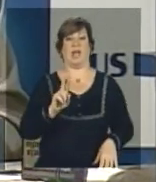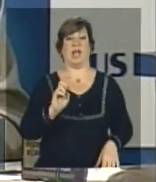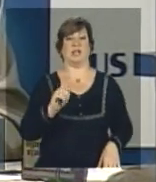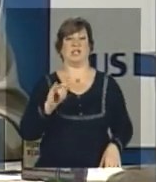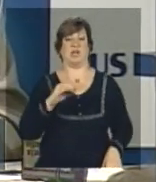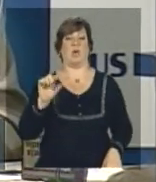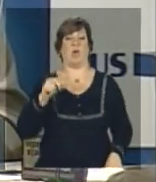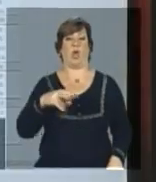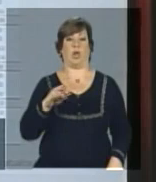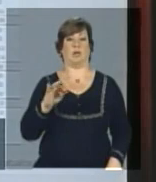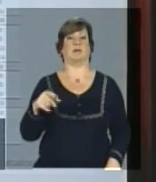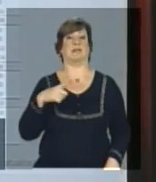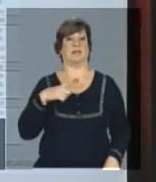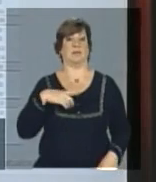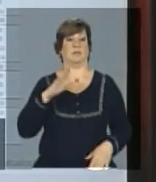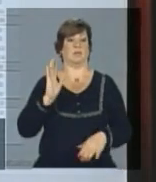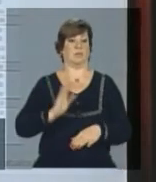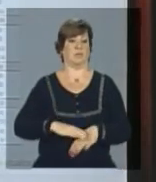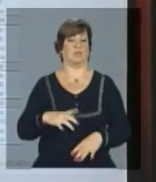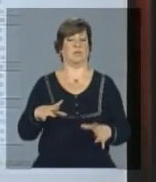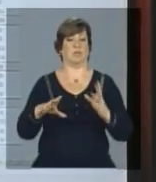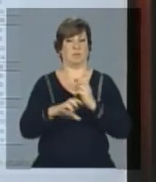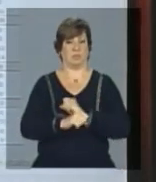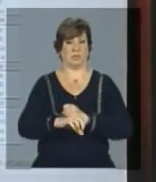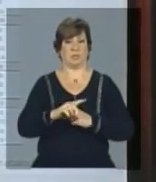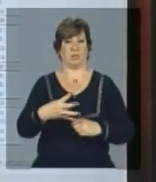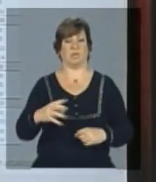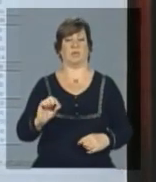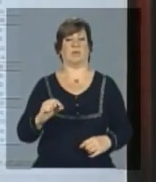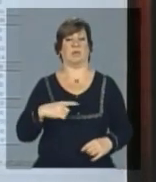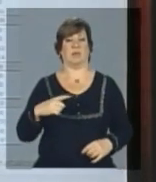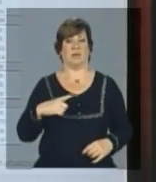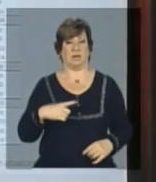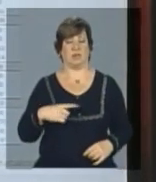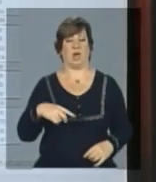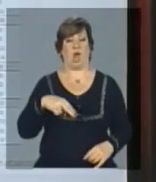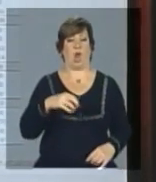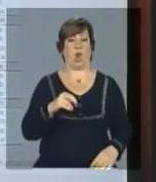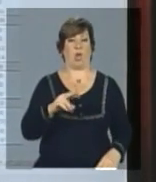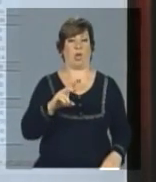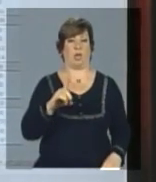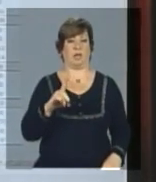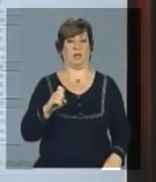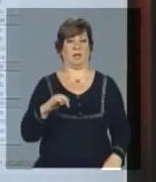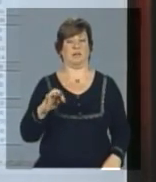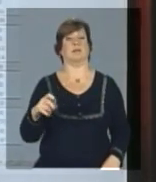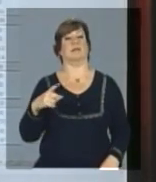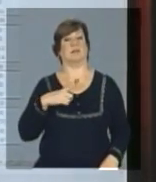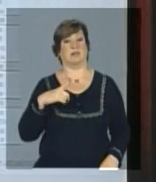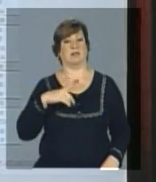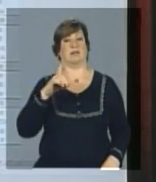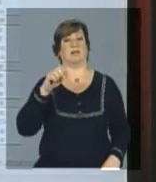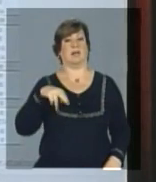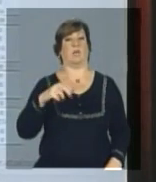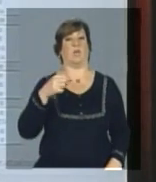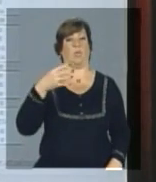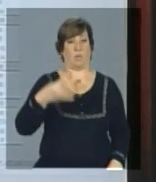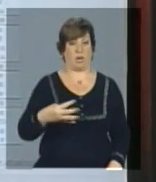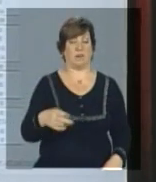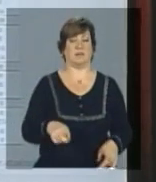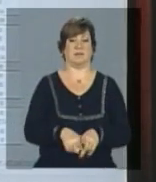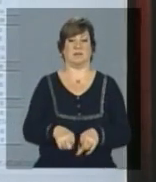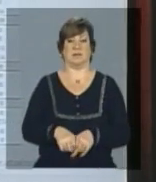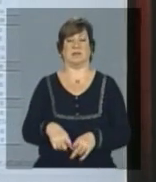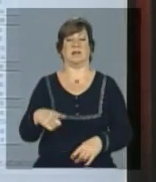gente teve muito DEN4, né, 93%, na região nordeste também a maioria é DEN4, 60%,